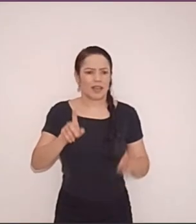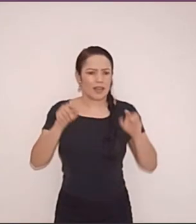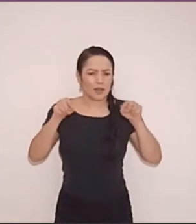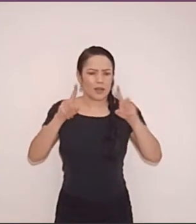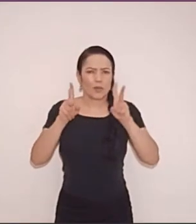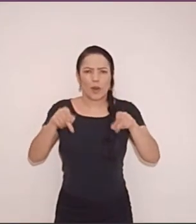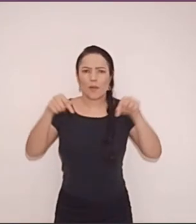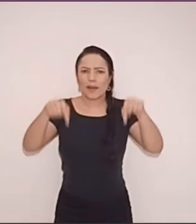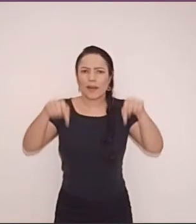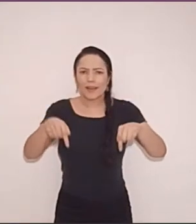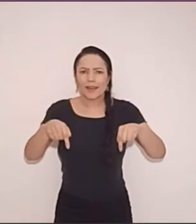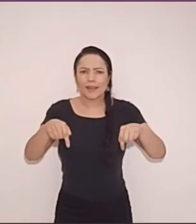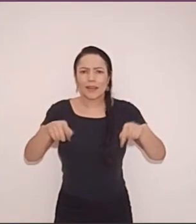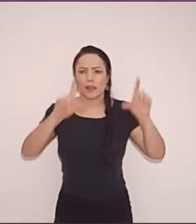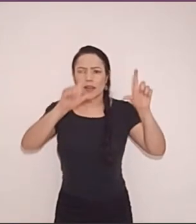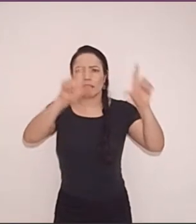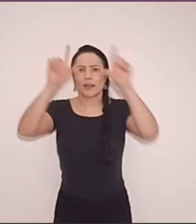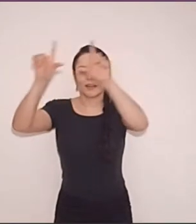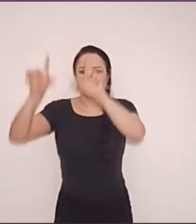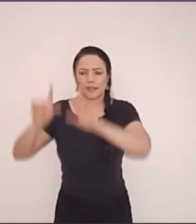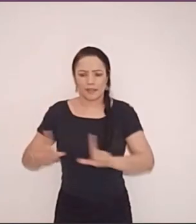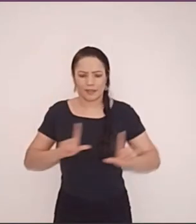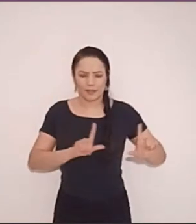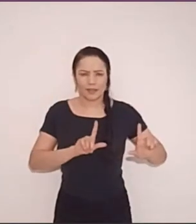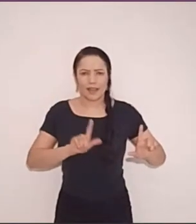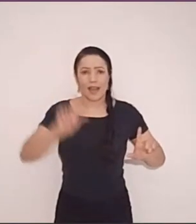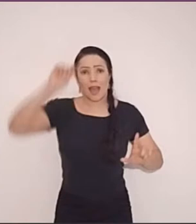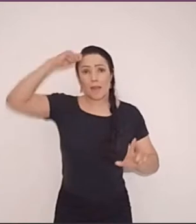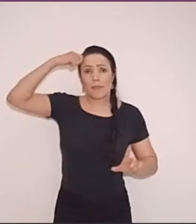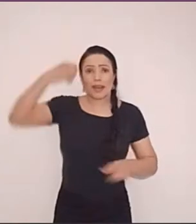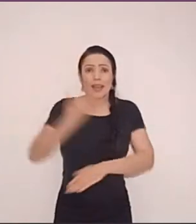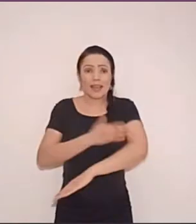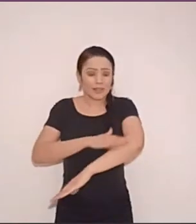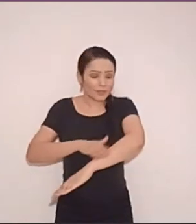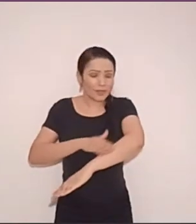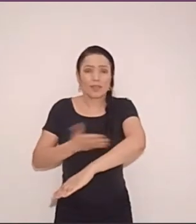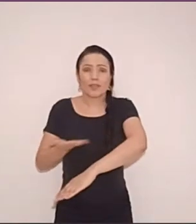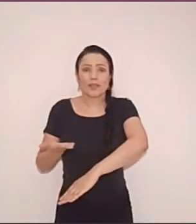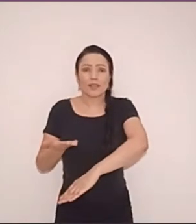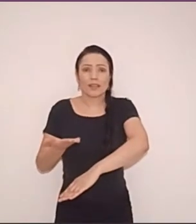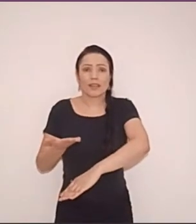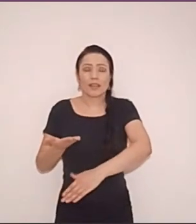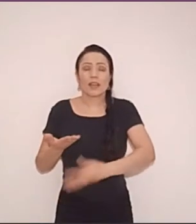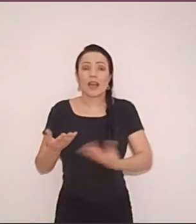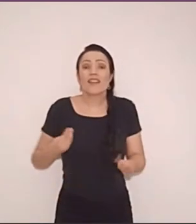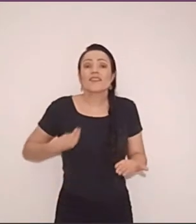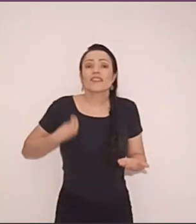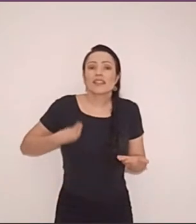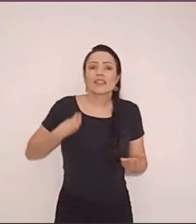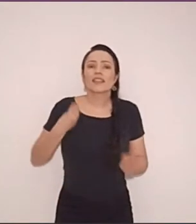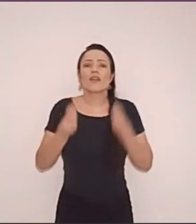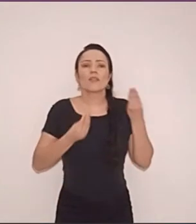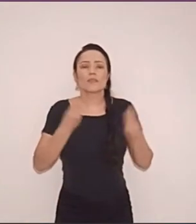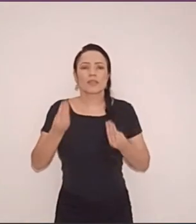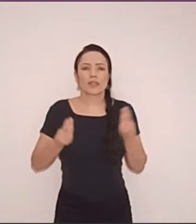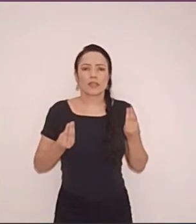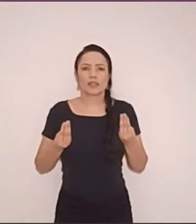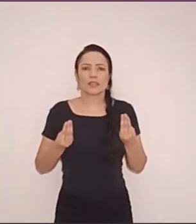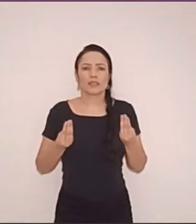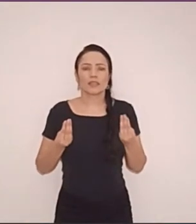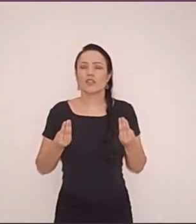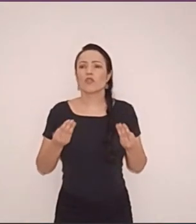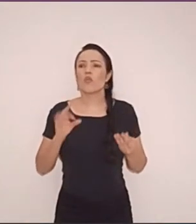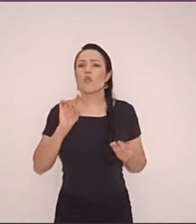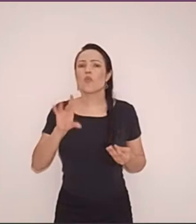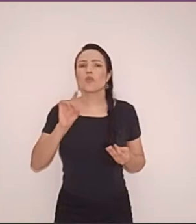preta dialogando a partir das 11horas a partir dos modos de vida e não a